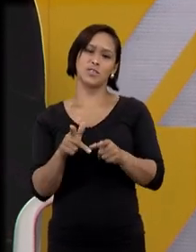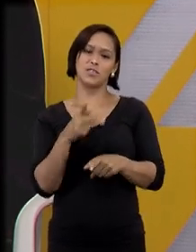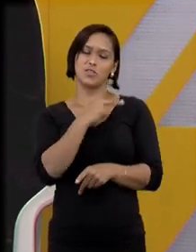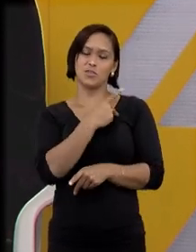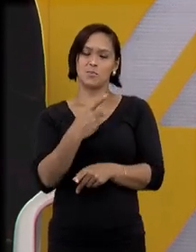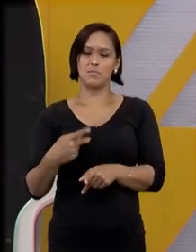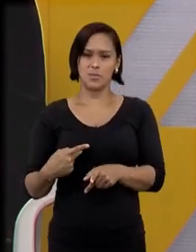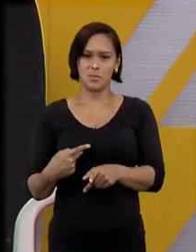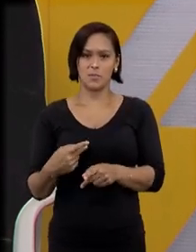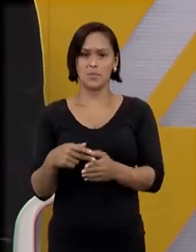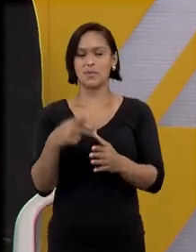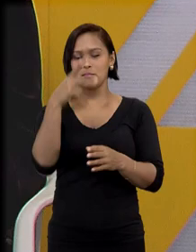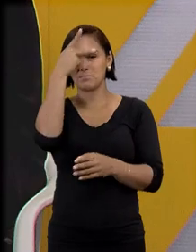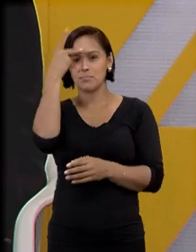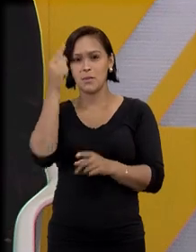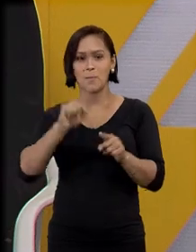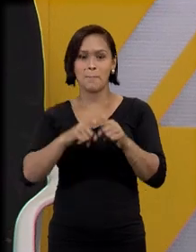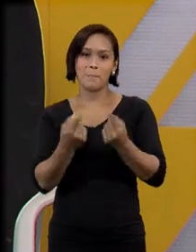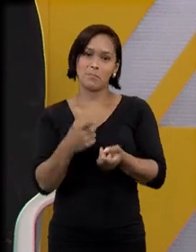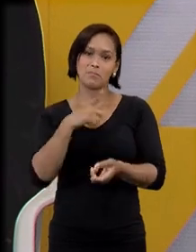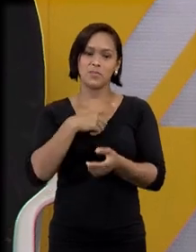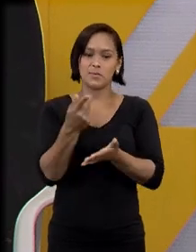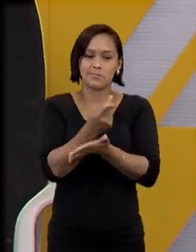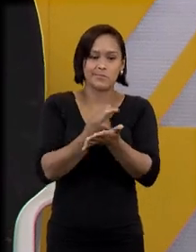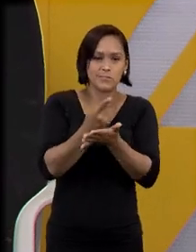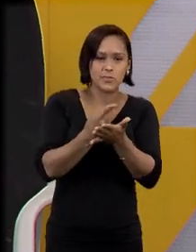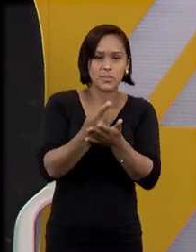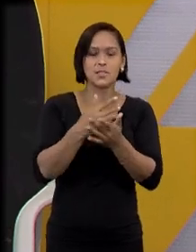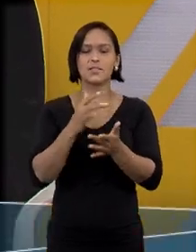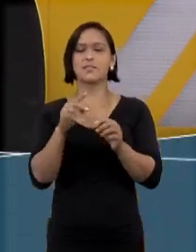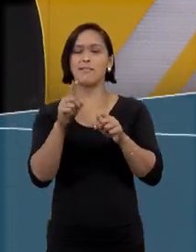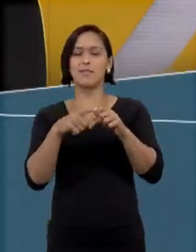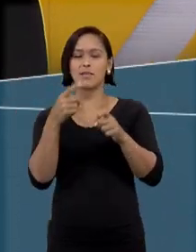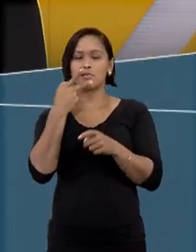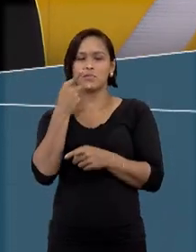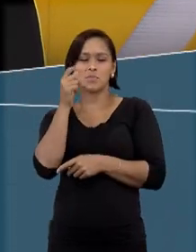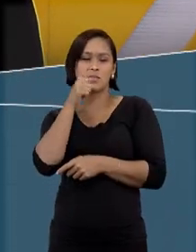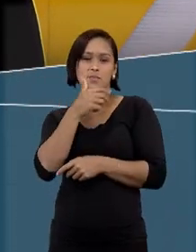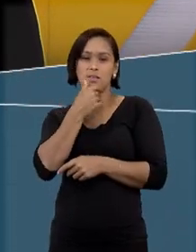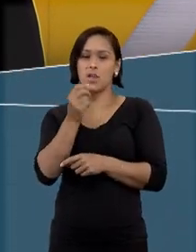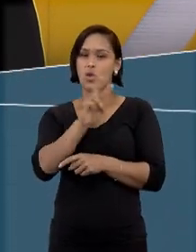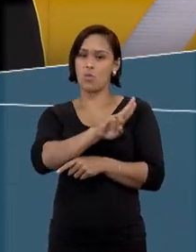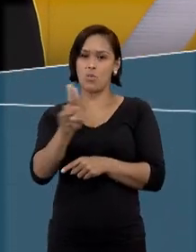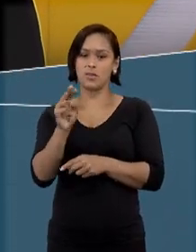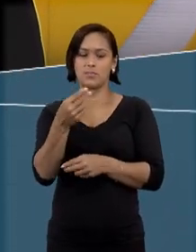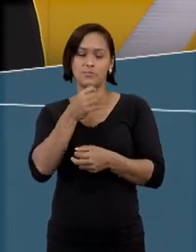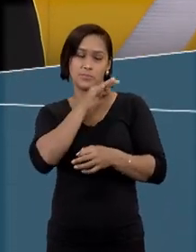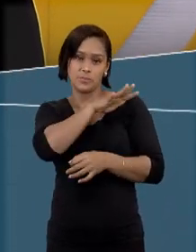às correspondências pessoais, não havendo assim violação da intimidade. Você